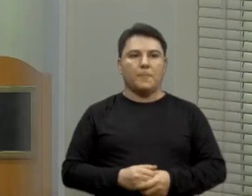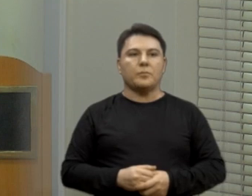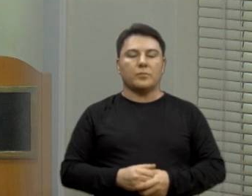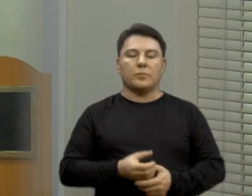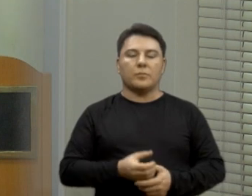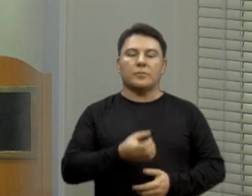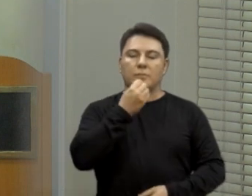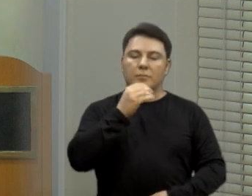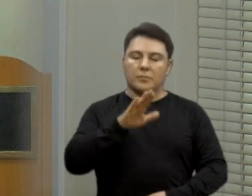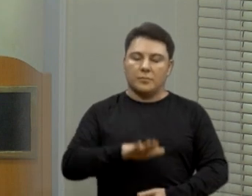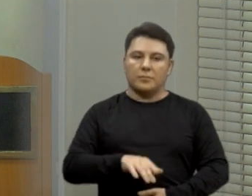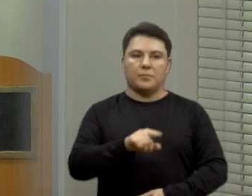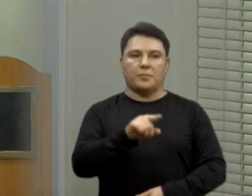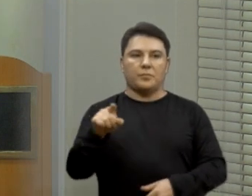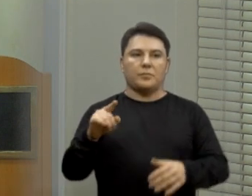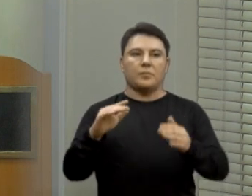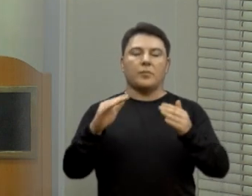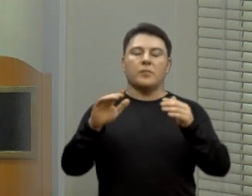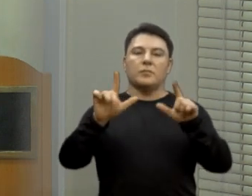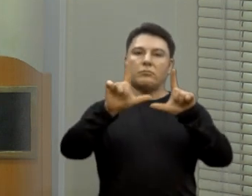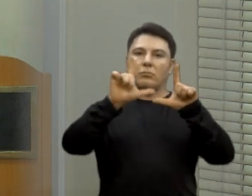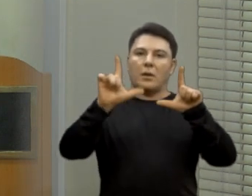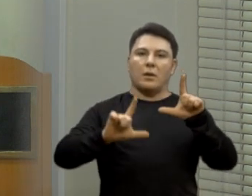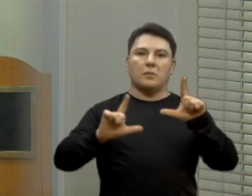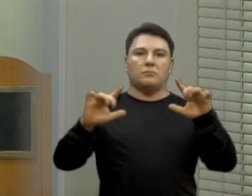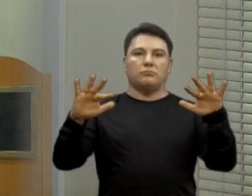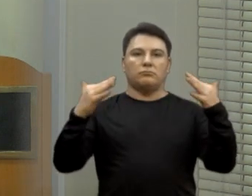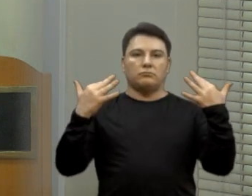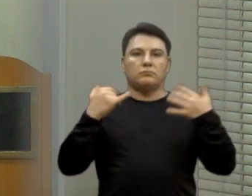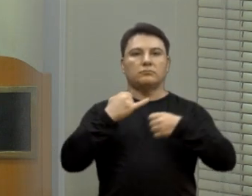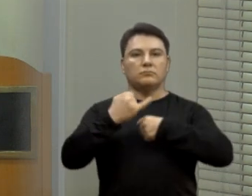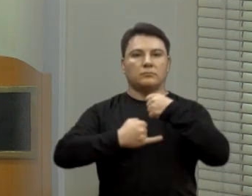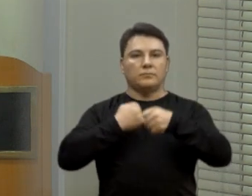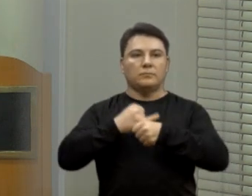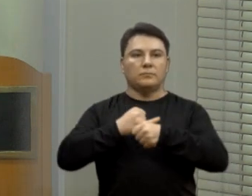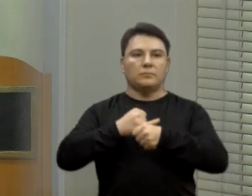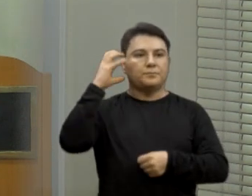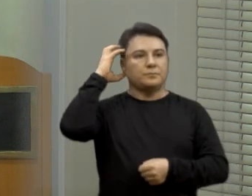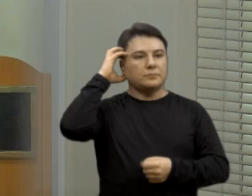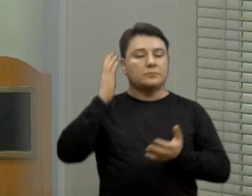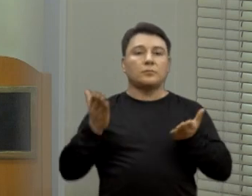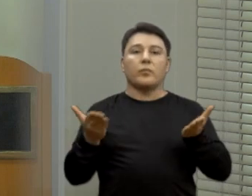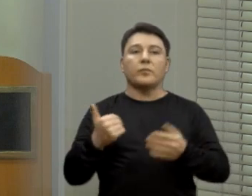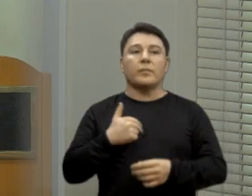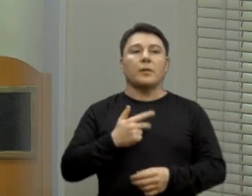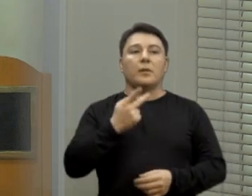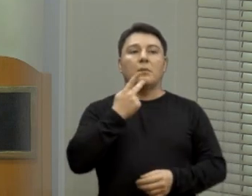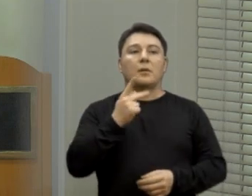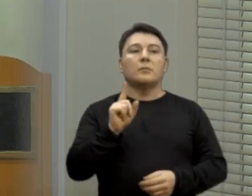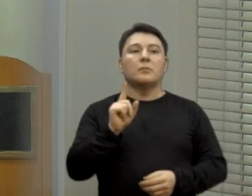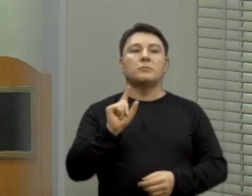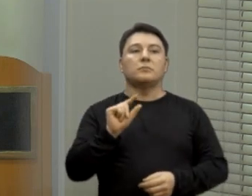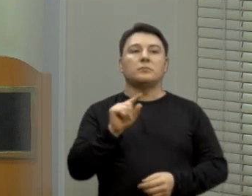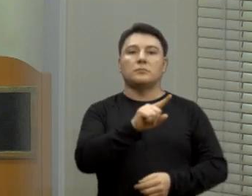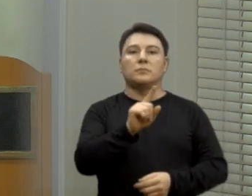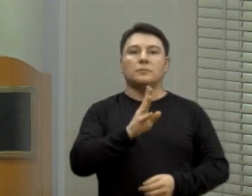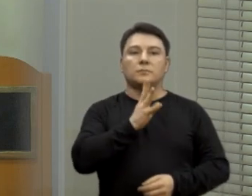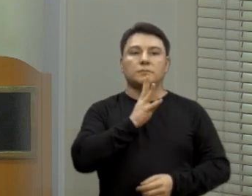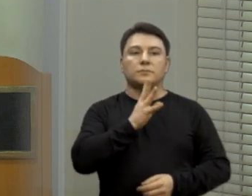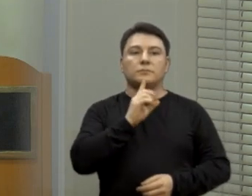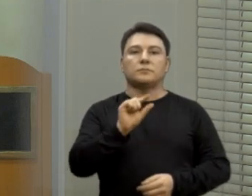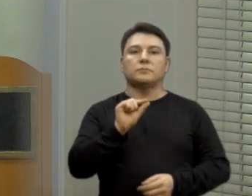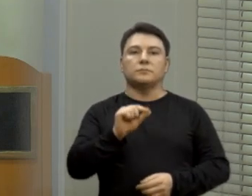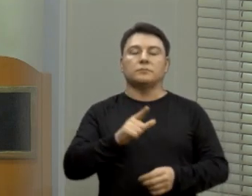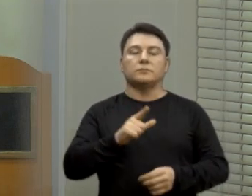Muito boa tarde a todos, quem nos acompanha pela TV, internet ou rádio, aqui no plenário também. Hoje eu trouxe uma coisa que todo mundo conhece, mas que